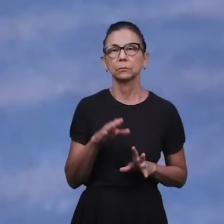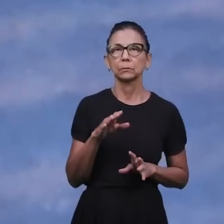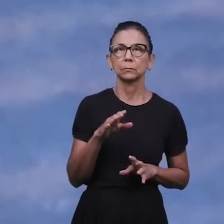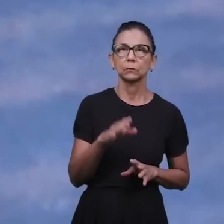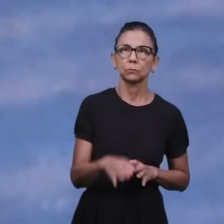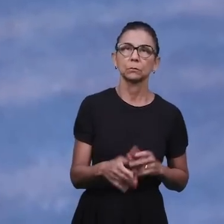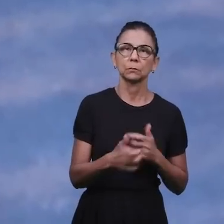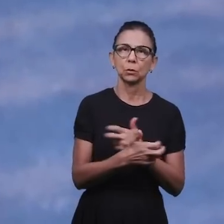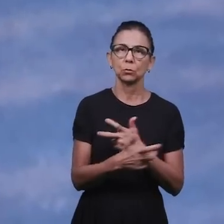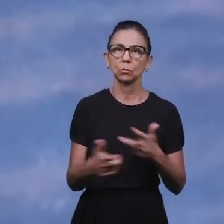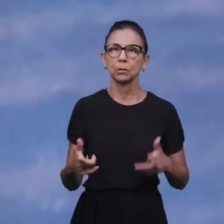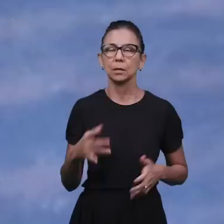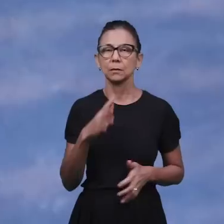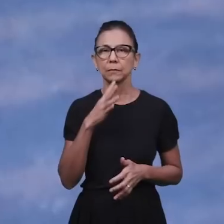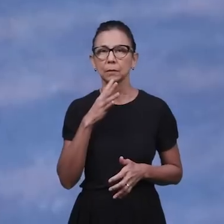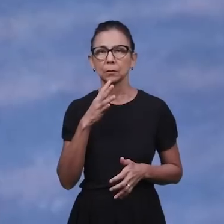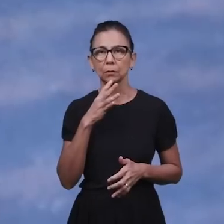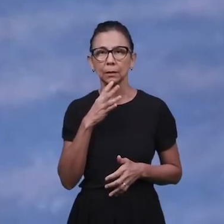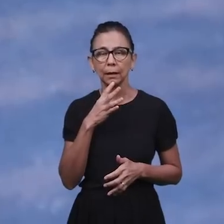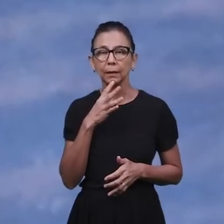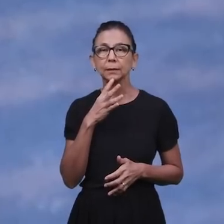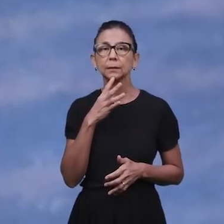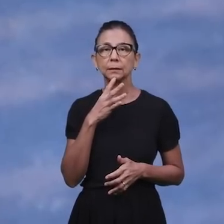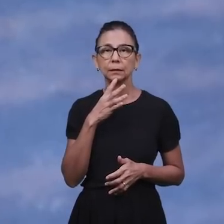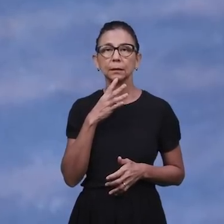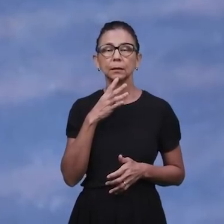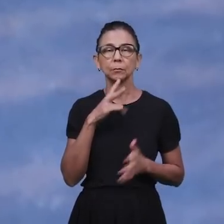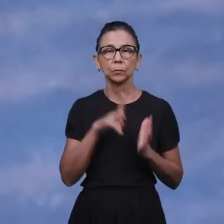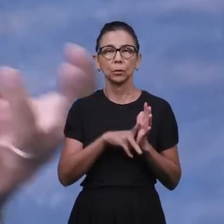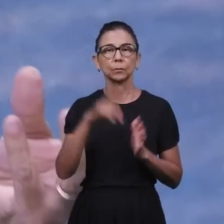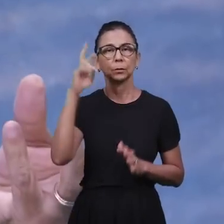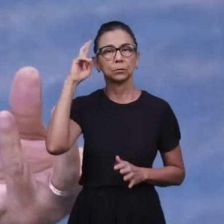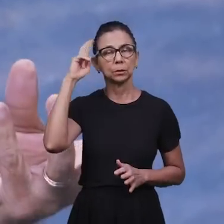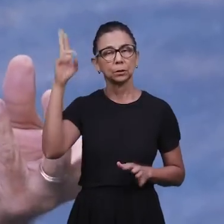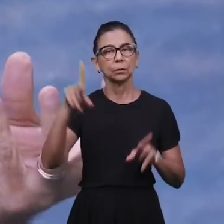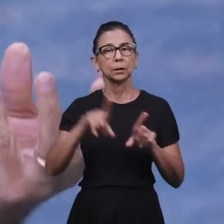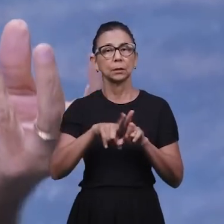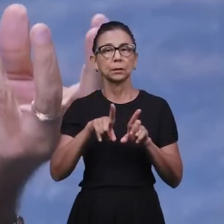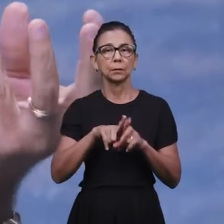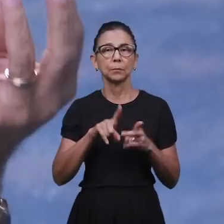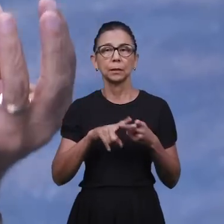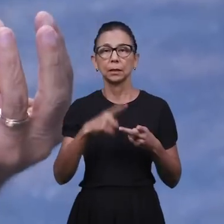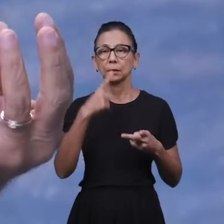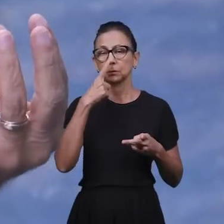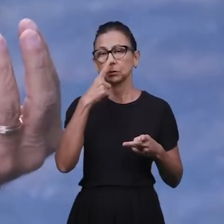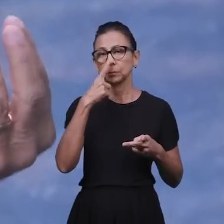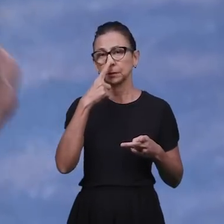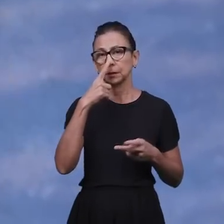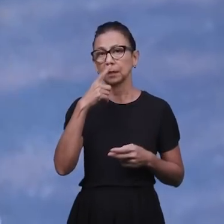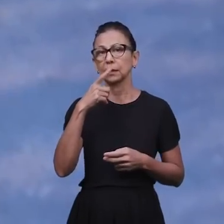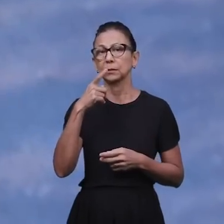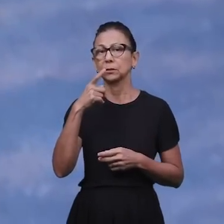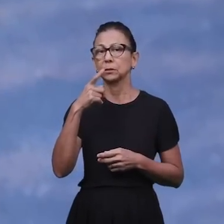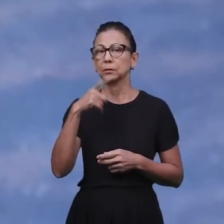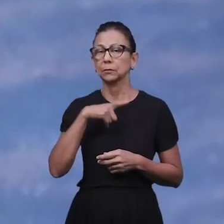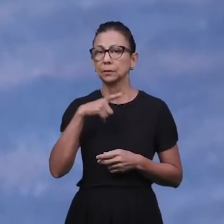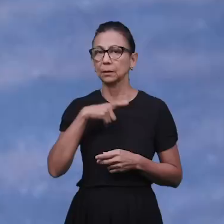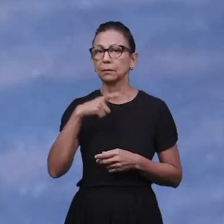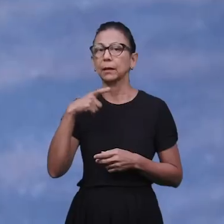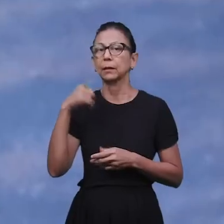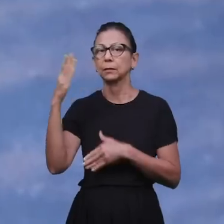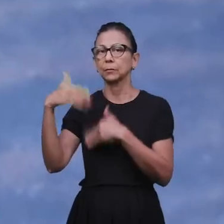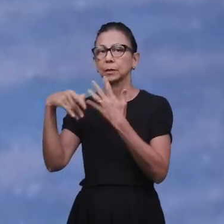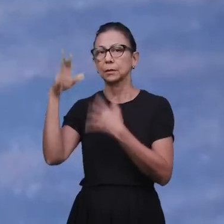ao mesmo tempo fala da sua intimidade com o Senhor. Essas duas grandezas dentro da nossa